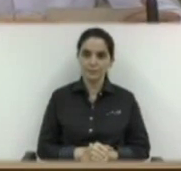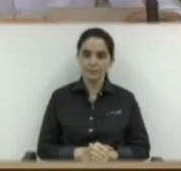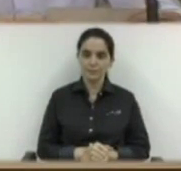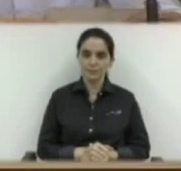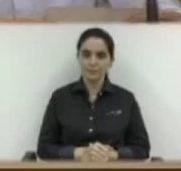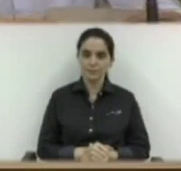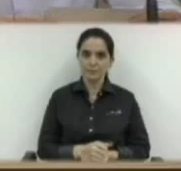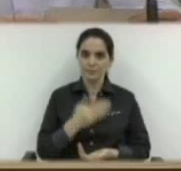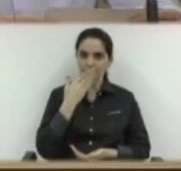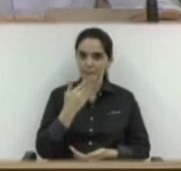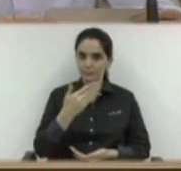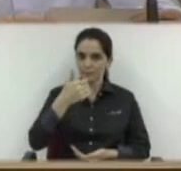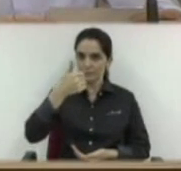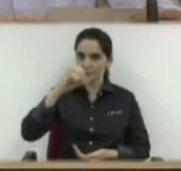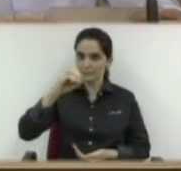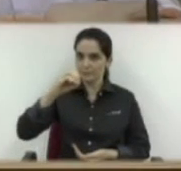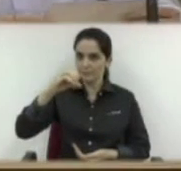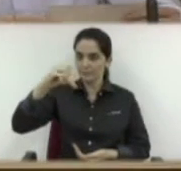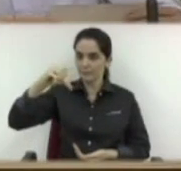Requerimento